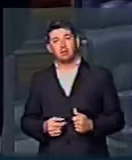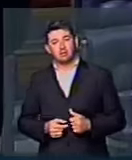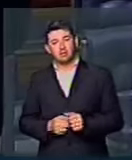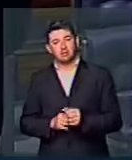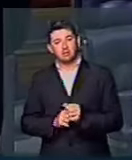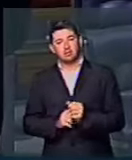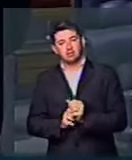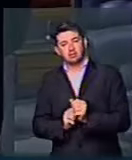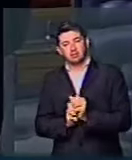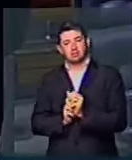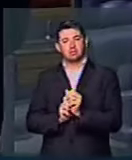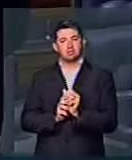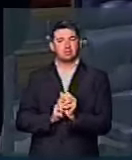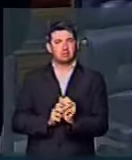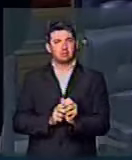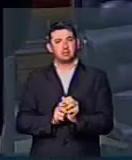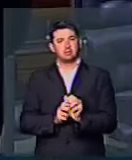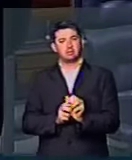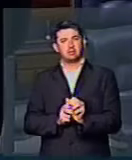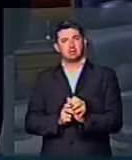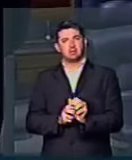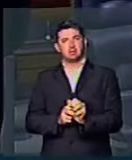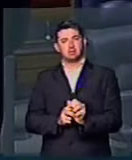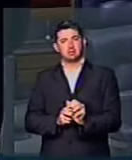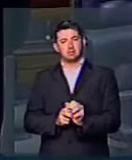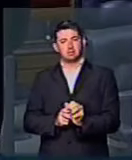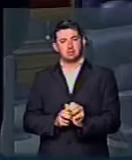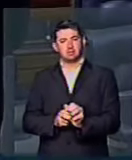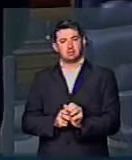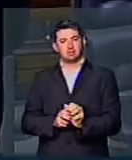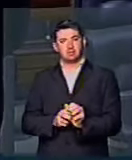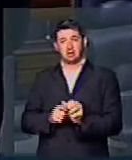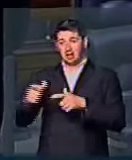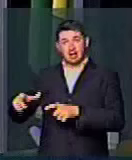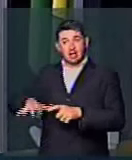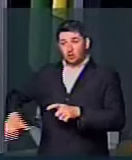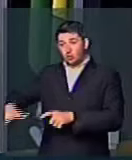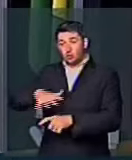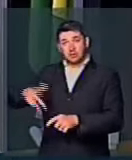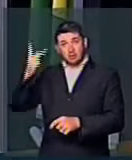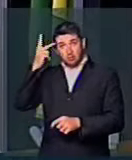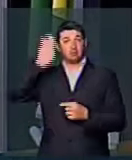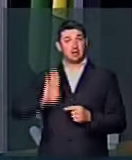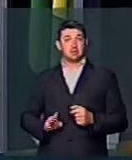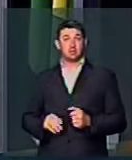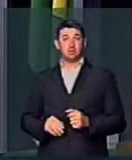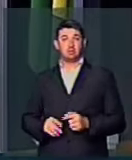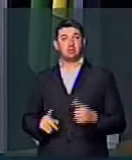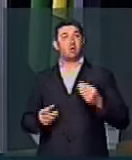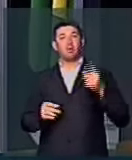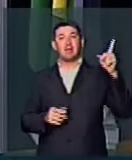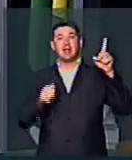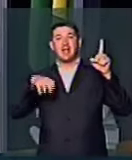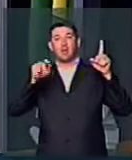7 Barras, Iporanga, Pariquera-Açu, é a grande região produtora de banana de São Paulo. E,